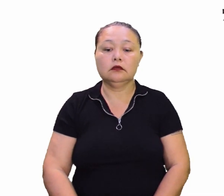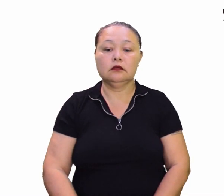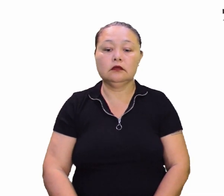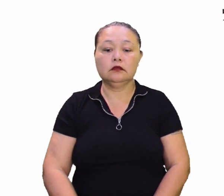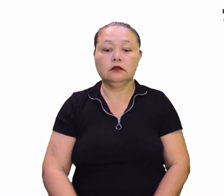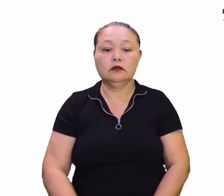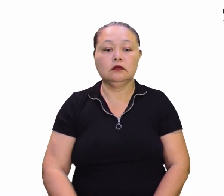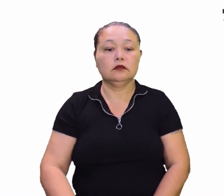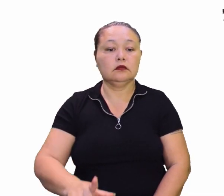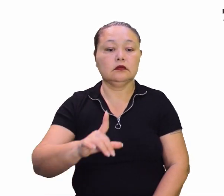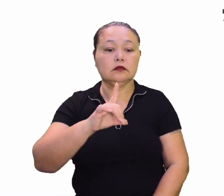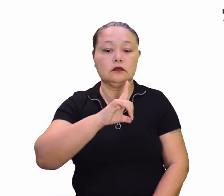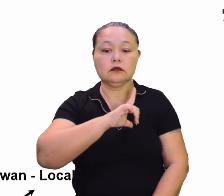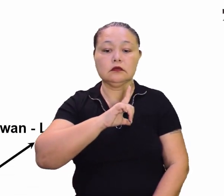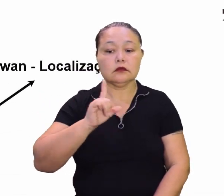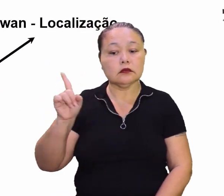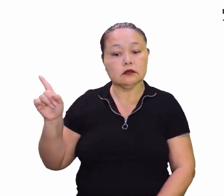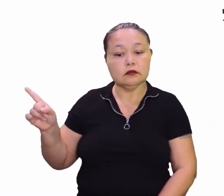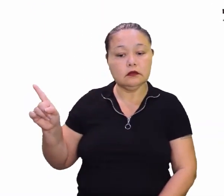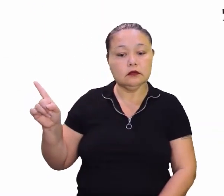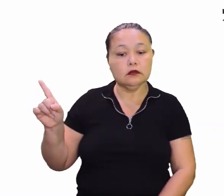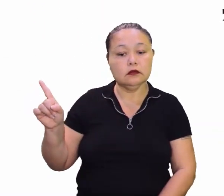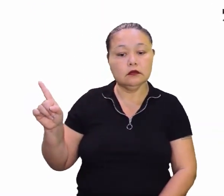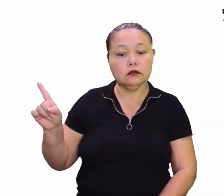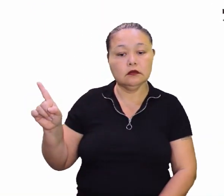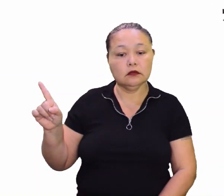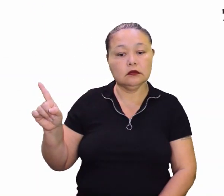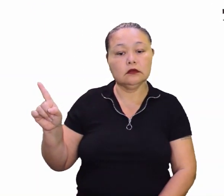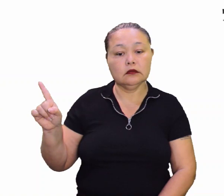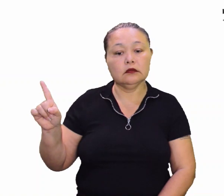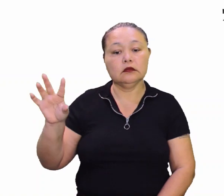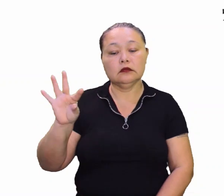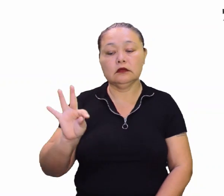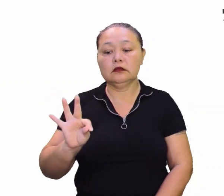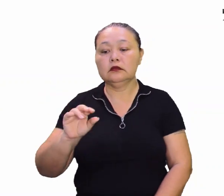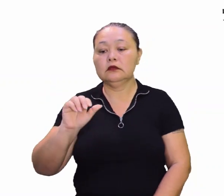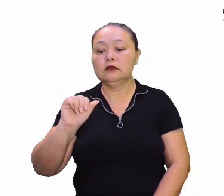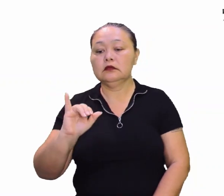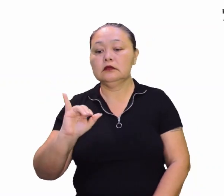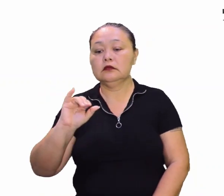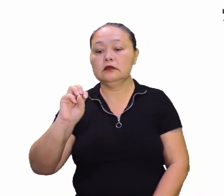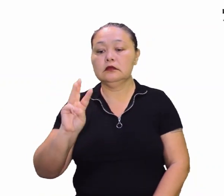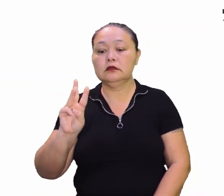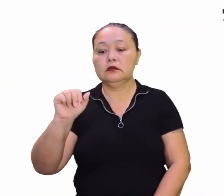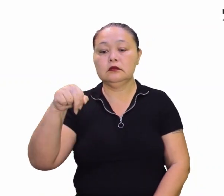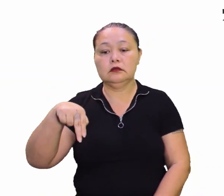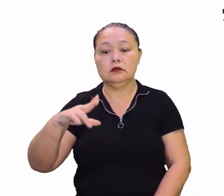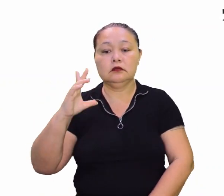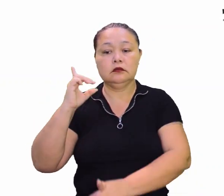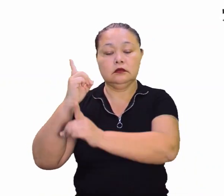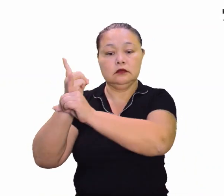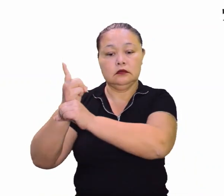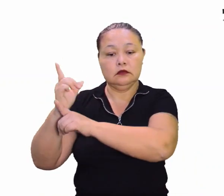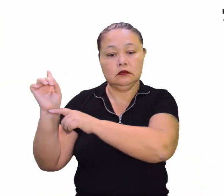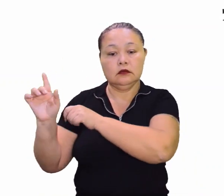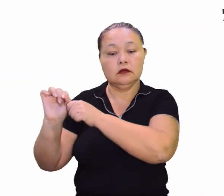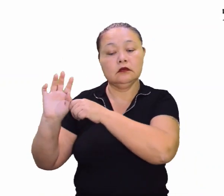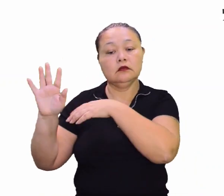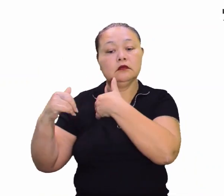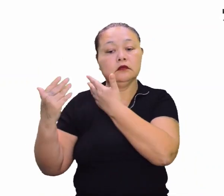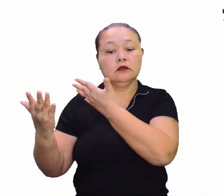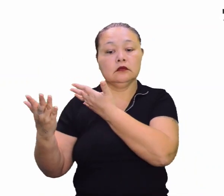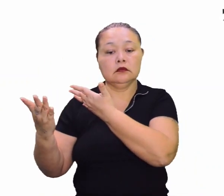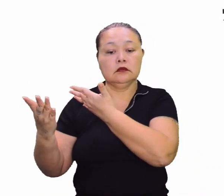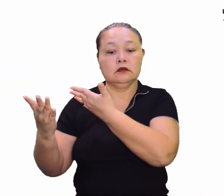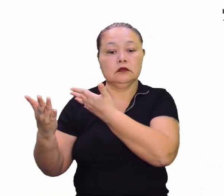E aqui também República da China, mas é Taiwan, né? Taiwan, muito bem. Exatamente. Que é a localização. Exatamente. Então,